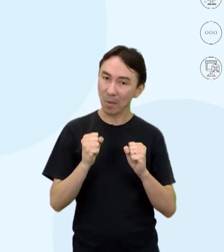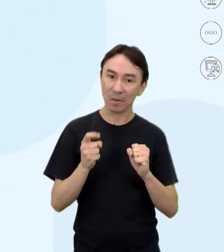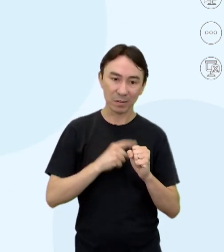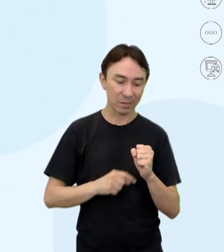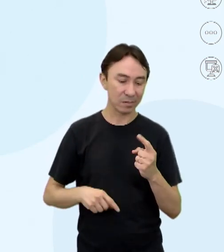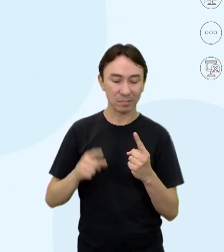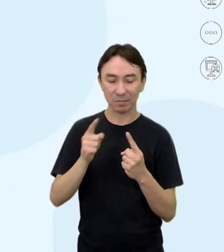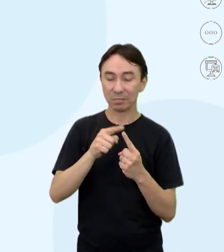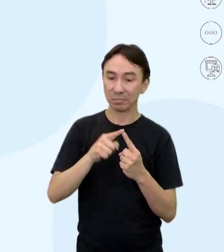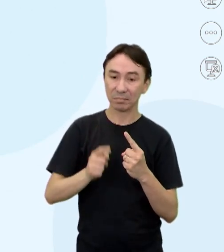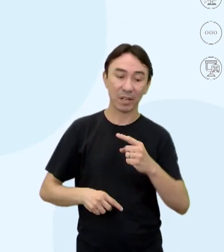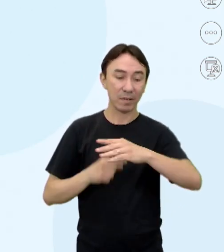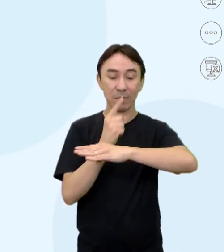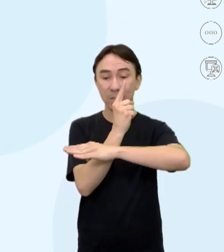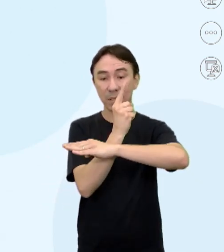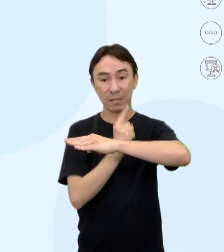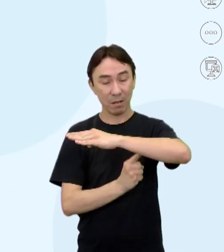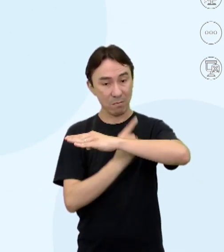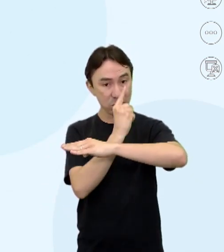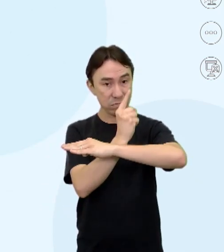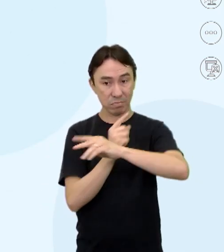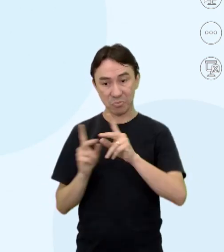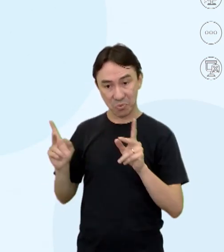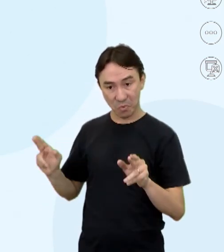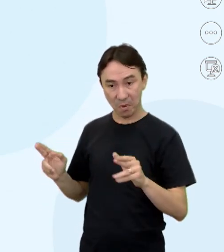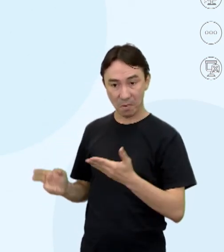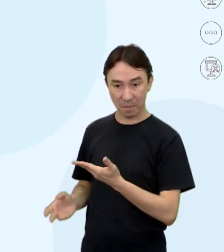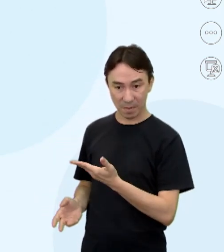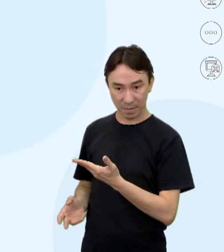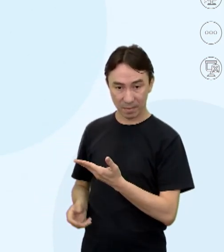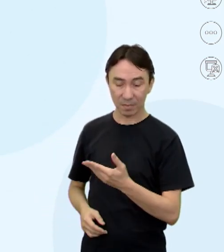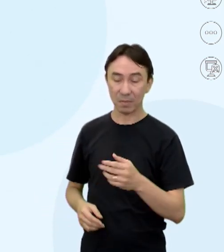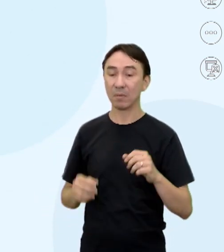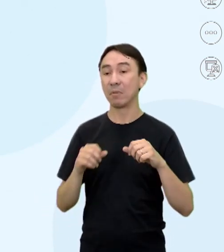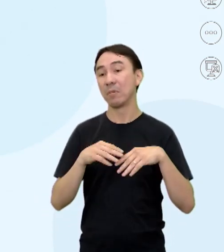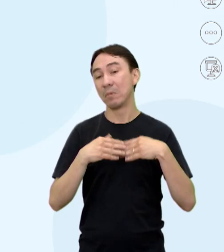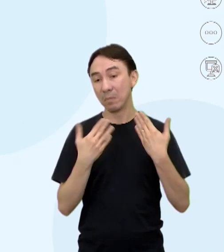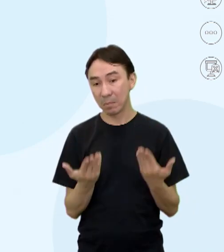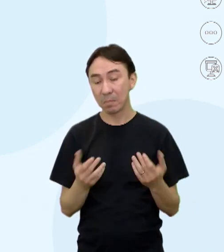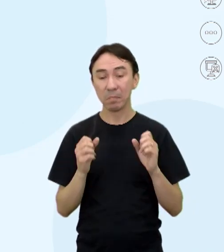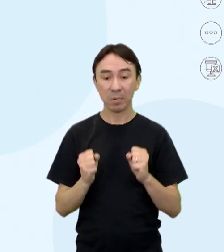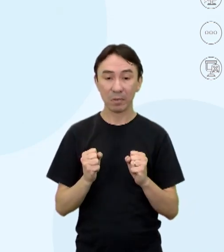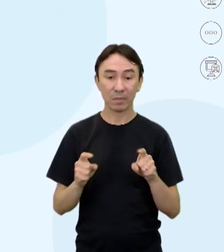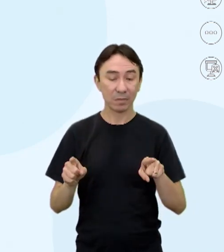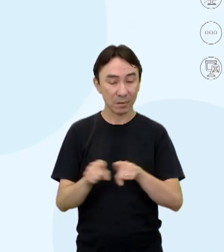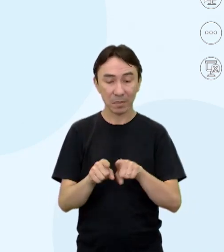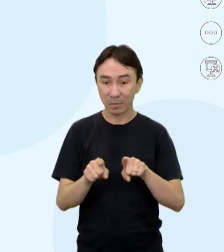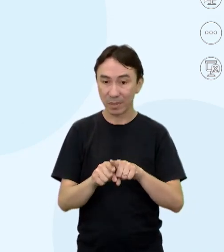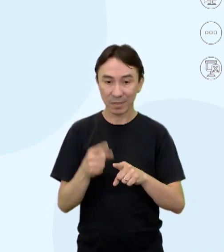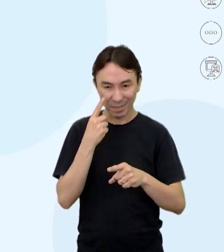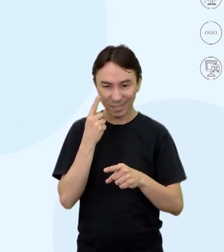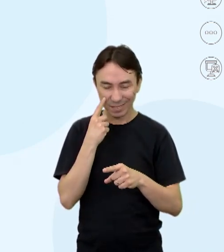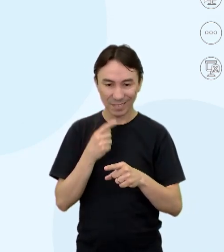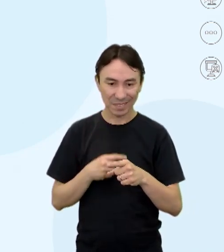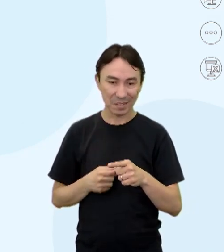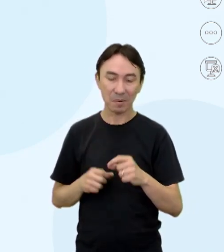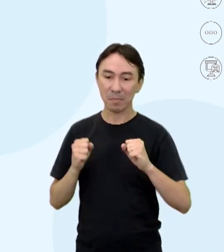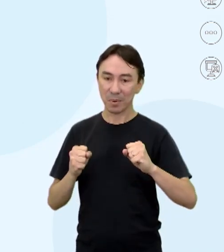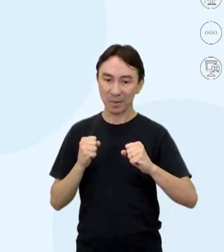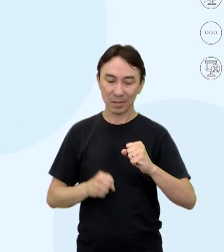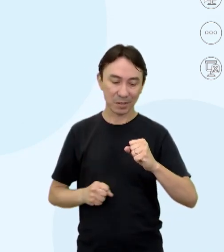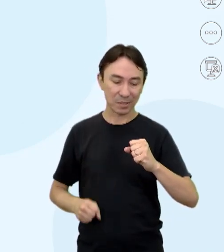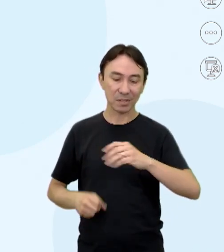A primeira em forma de fração, como tá aí para vocês, e a gente pode simplificar essa fração, né, Osmar? Sim. A gente pode dividir em cima